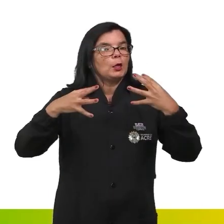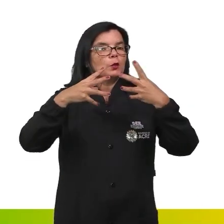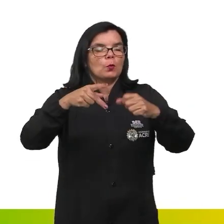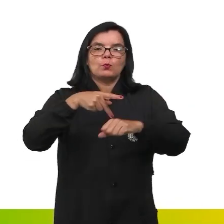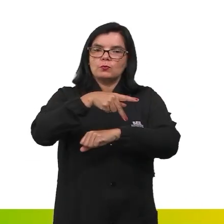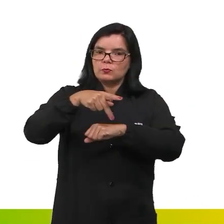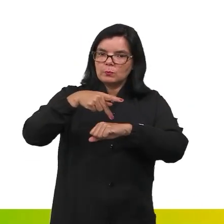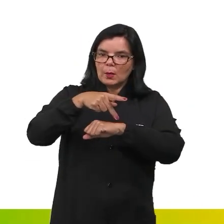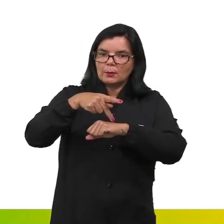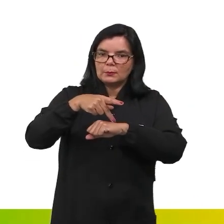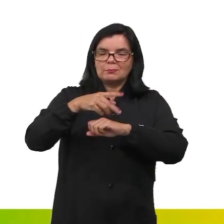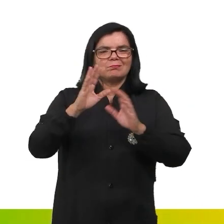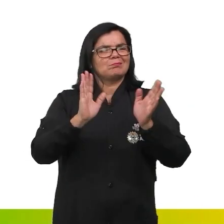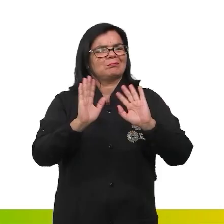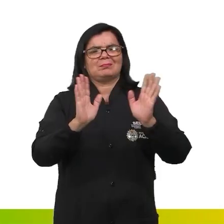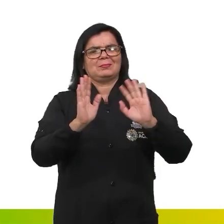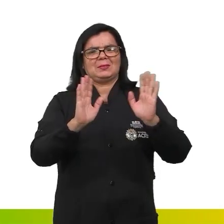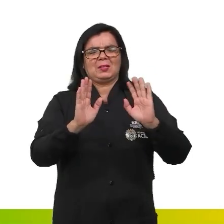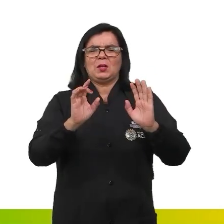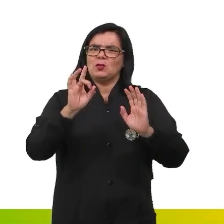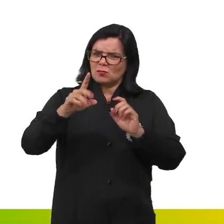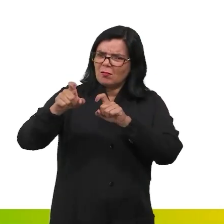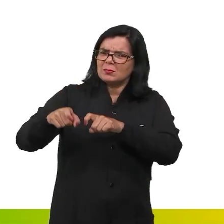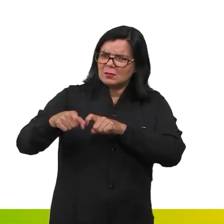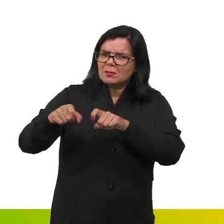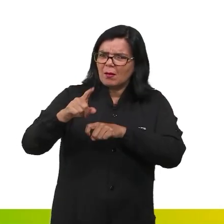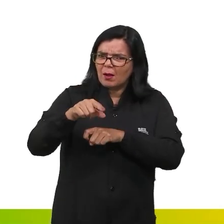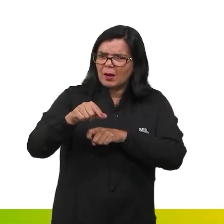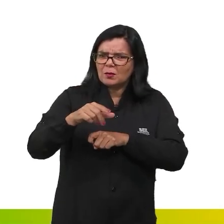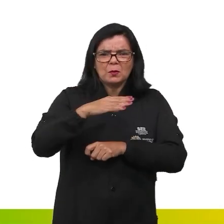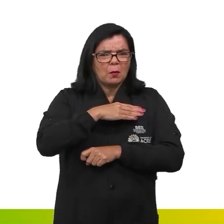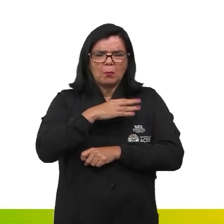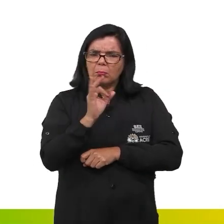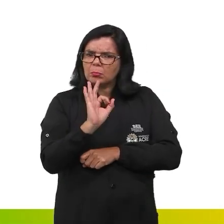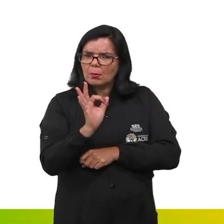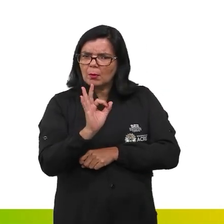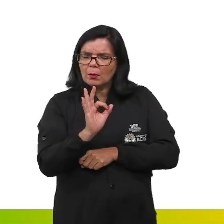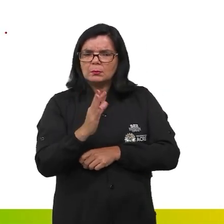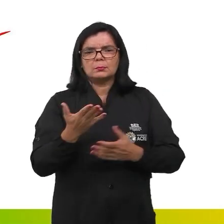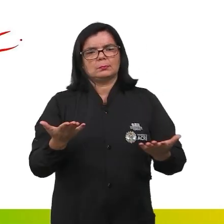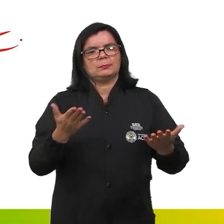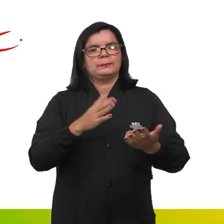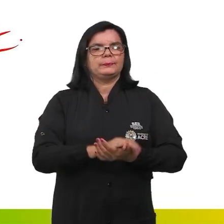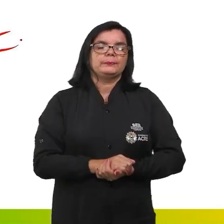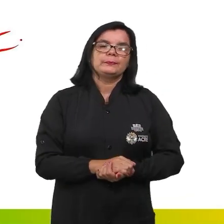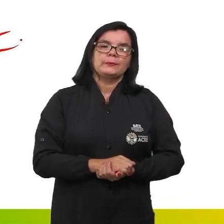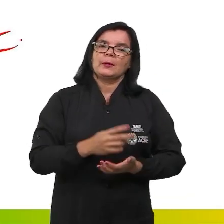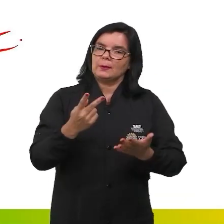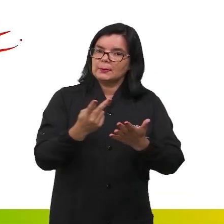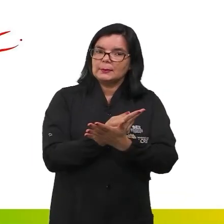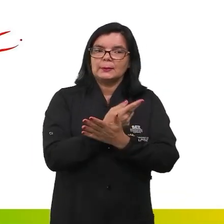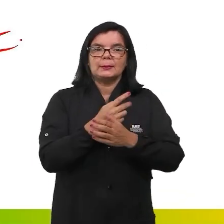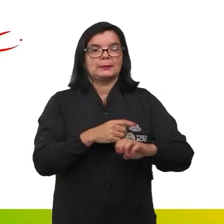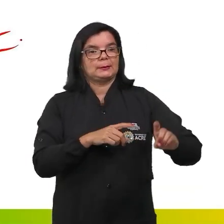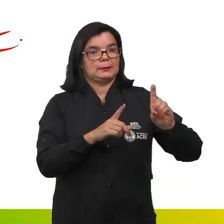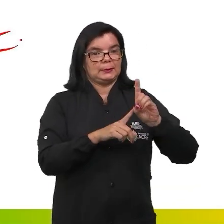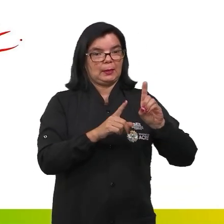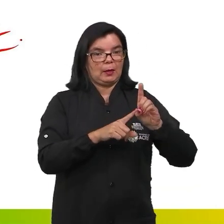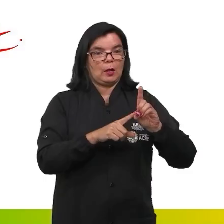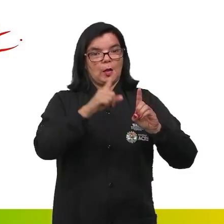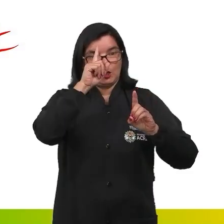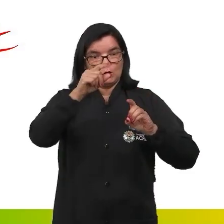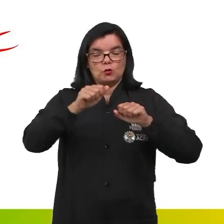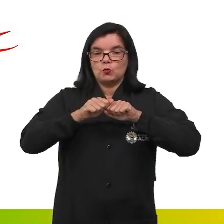os países. Não, galera, a pessoa só tem zona rural, Não tem zona urbana não, os países, pelo amor de Deus, que tá errada. D.